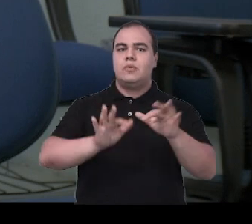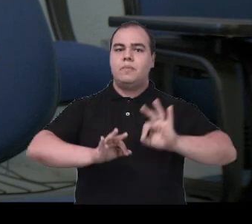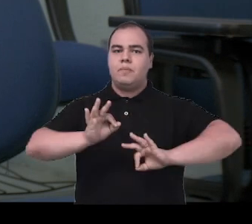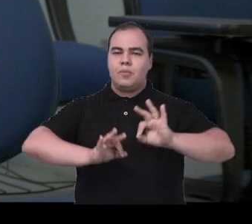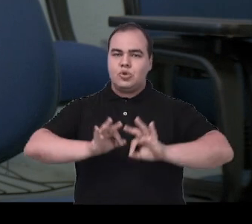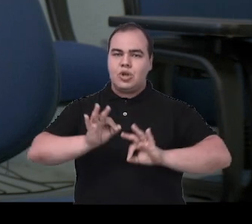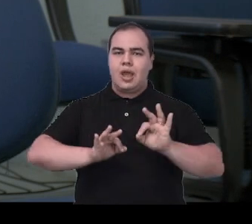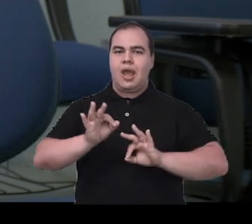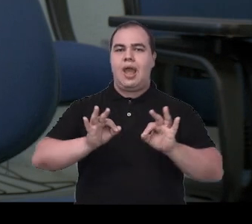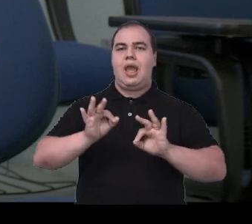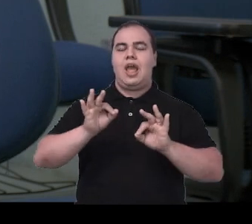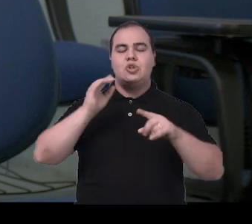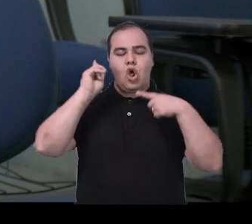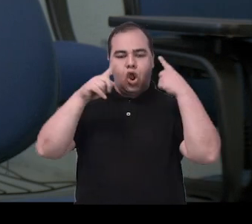era de